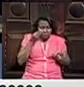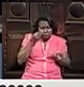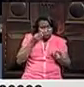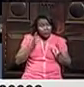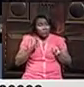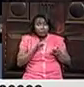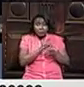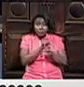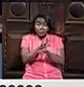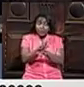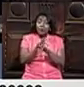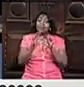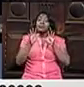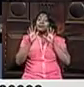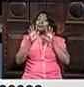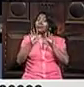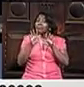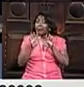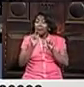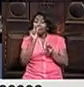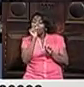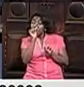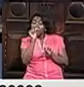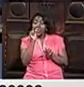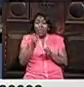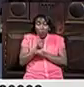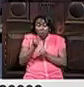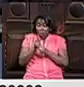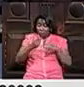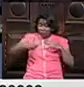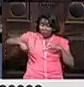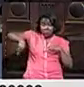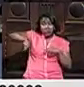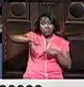necessários, mas há pequenas obras no entorno.